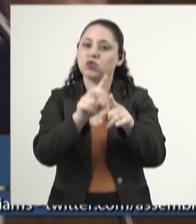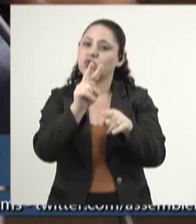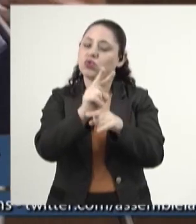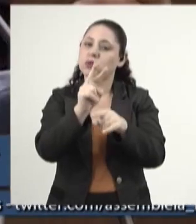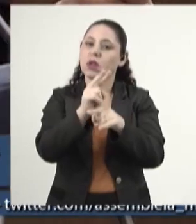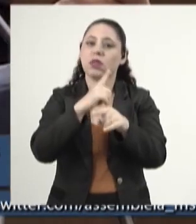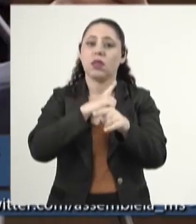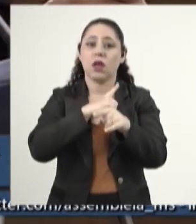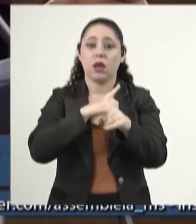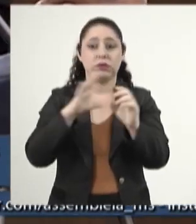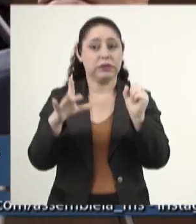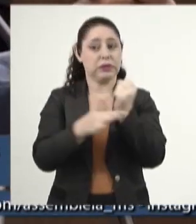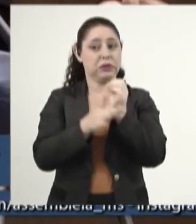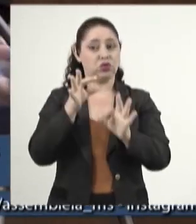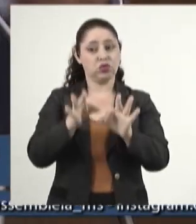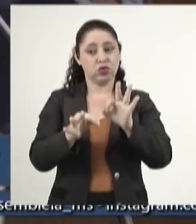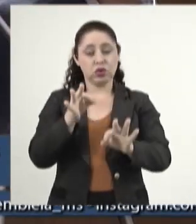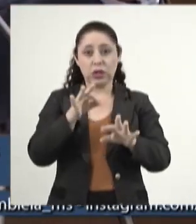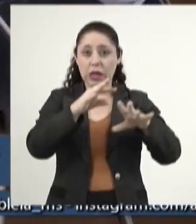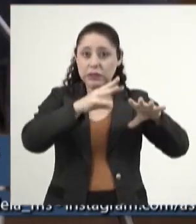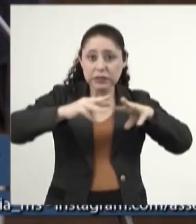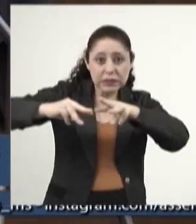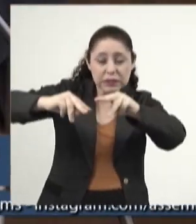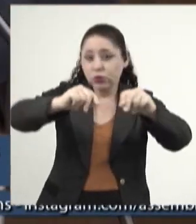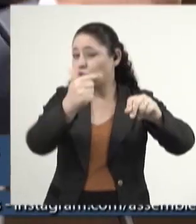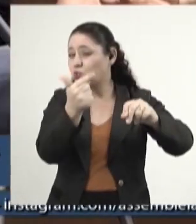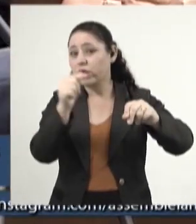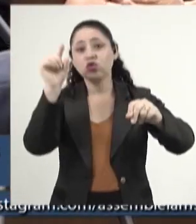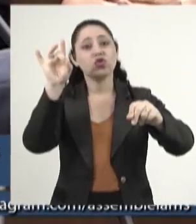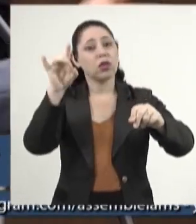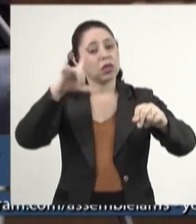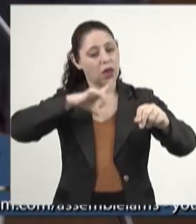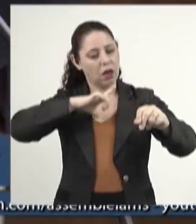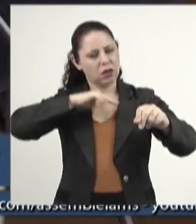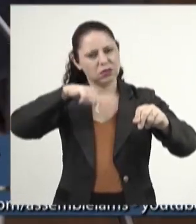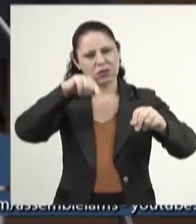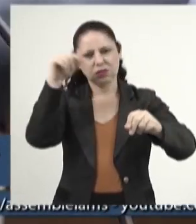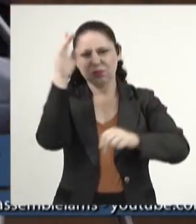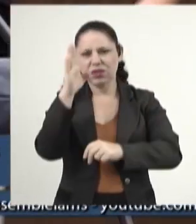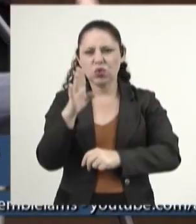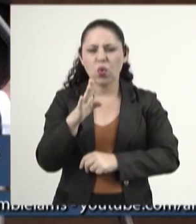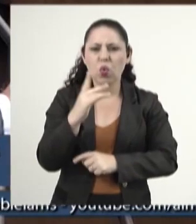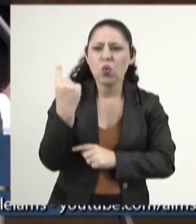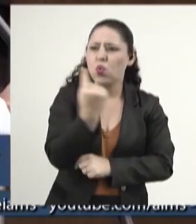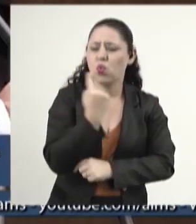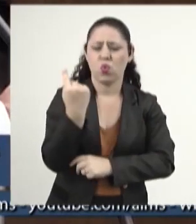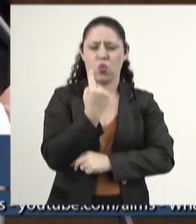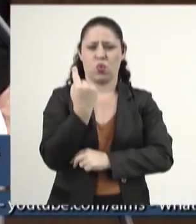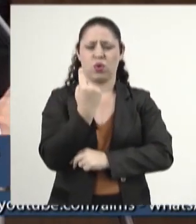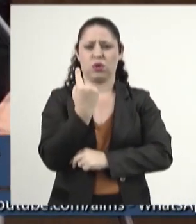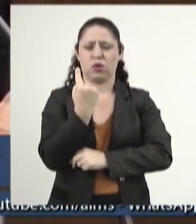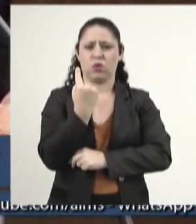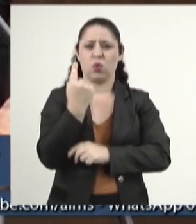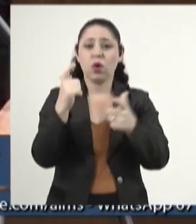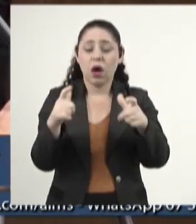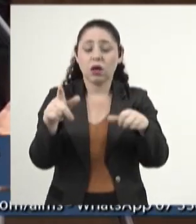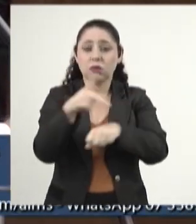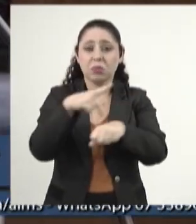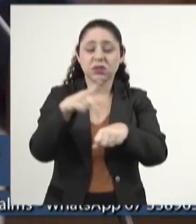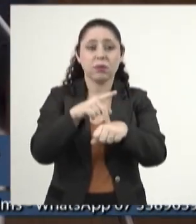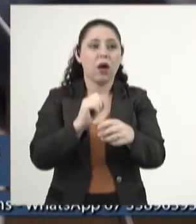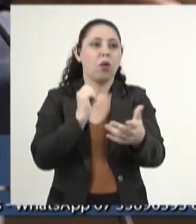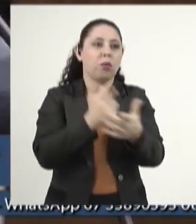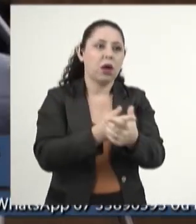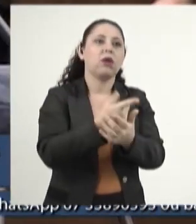com uma insegurança jurídica no campo fantástica que só existe no Brasil. É o único país que é obrigado a comprar 100% e usar 20.